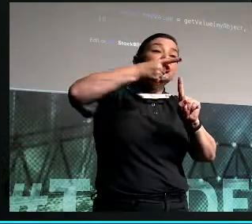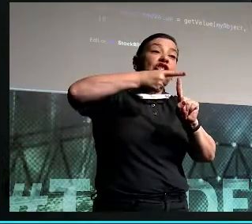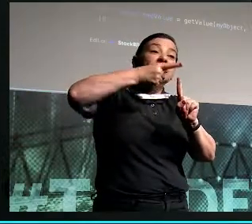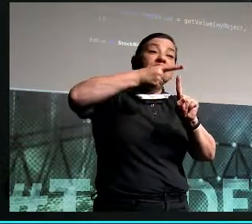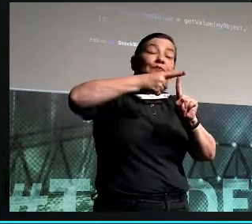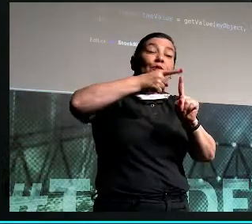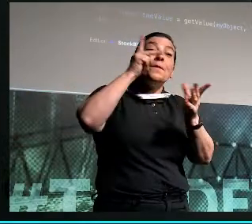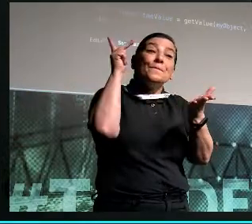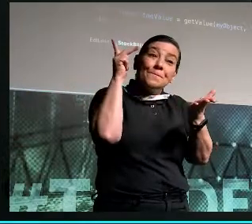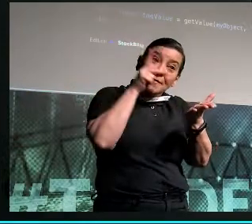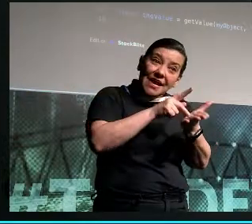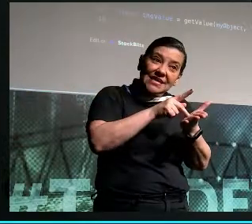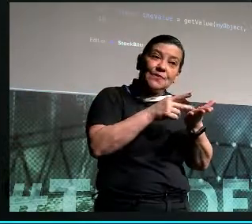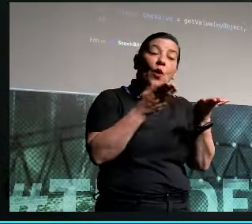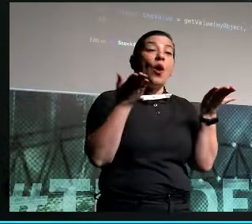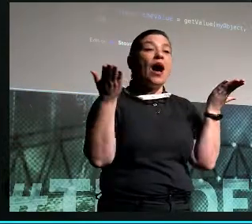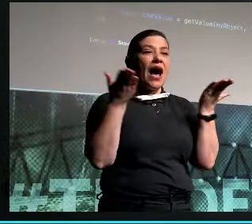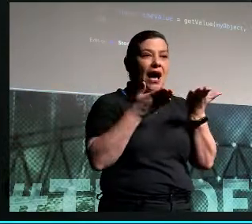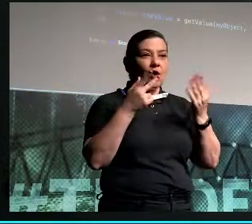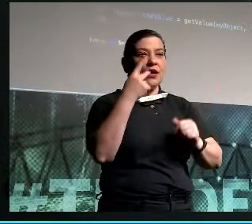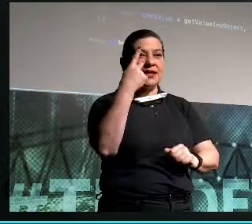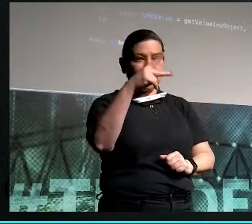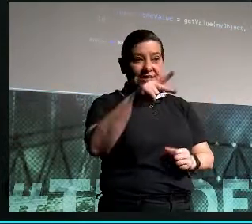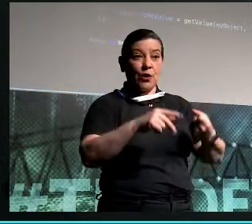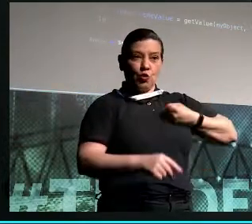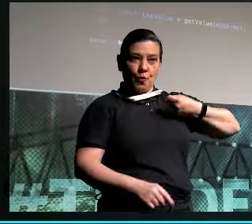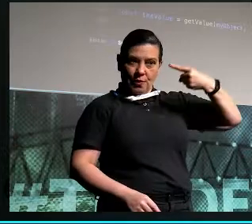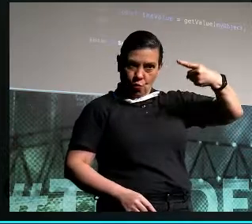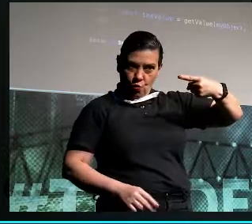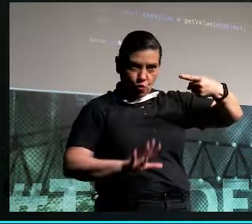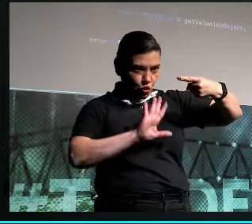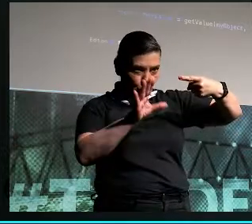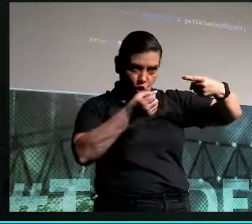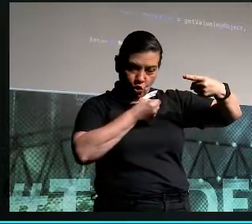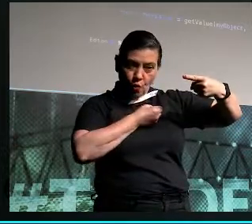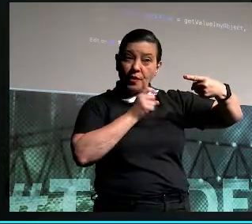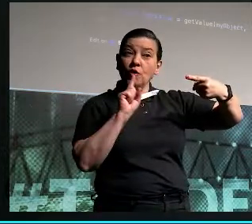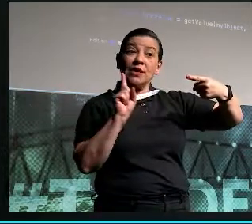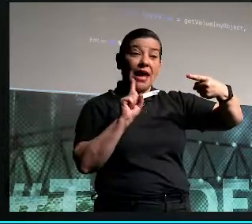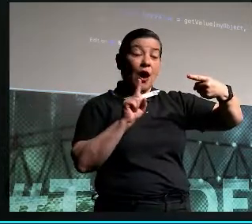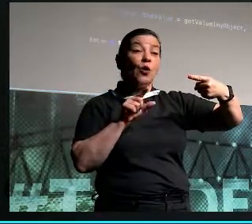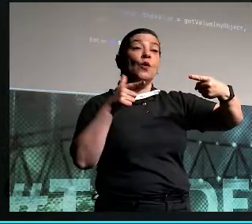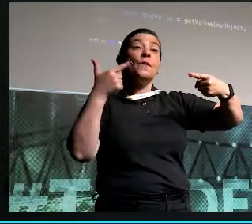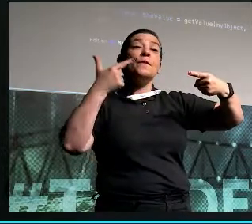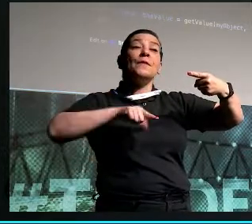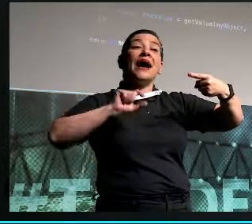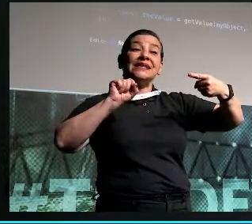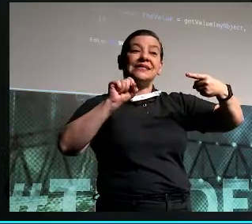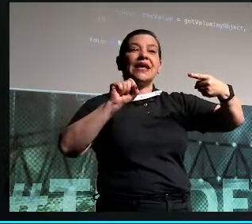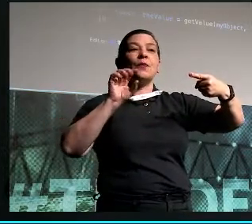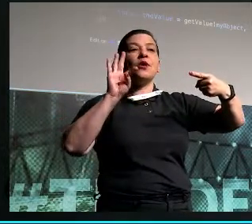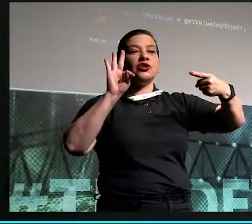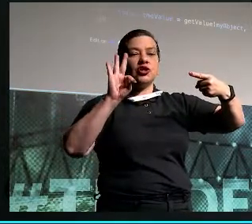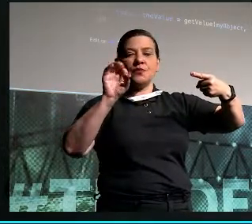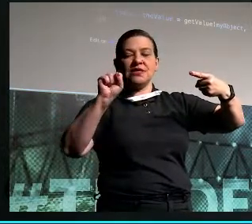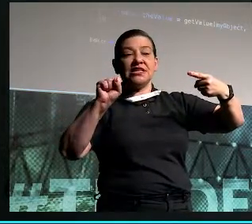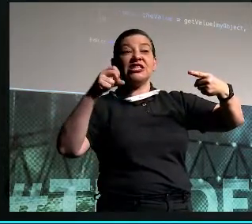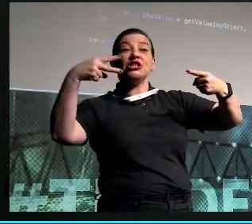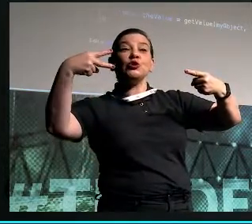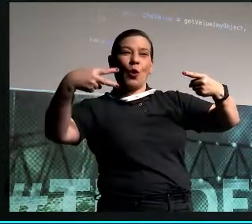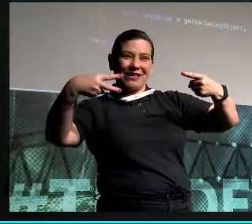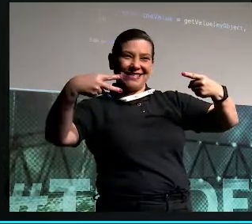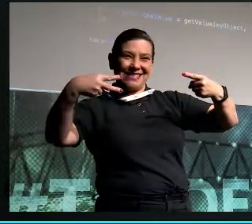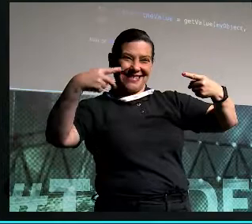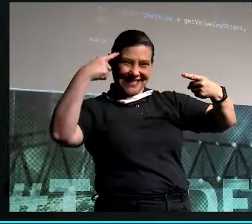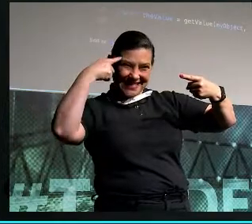literal. Agora, o SUMPROP é do tipo 1, não é só número, e o ANOTHERPROP é do tipo string 2, não só string. E